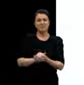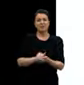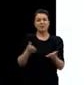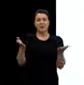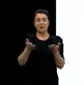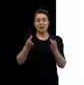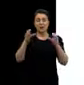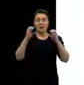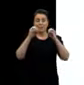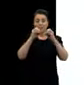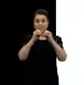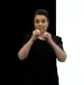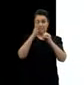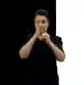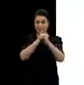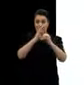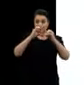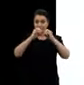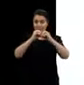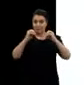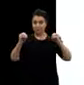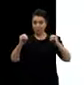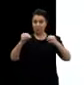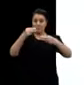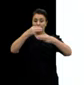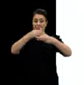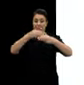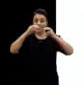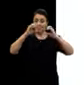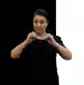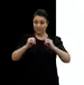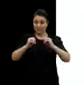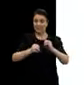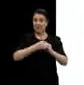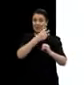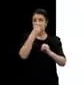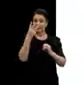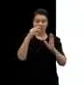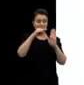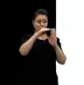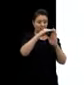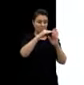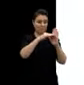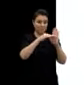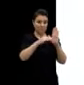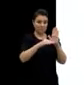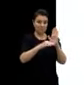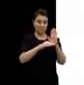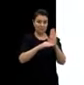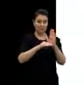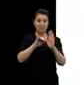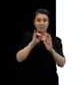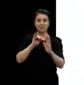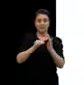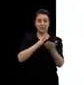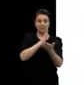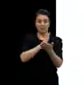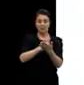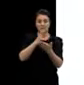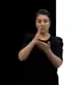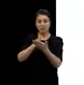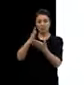Tanto na meiose quanto na mitose, nós temos 3 etapas, que é o intervalo G1, período S e o intervalo